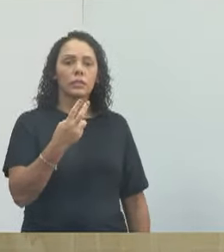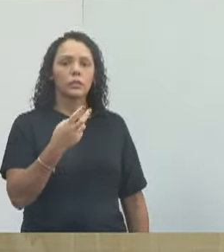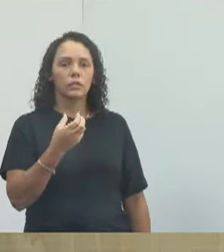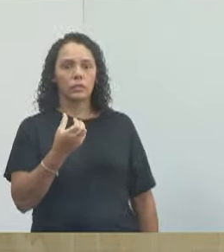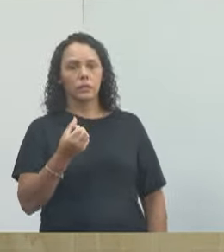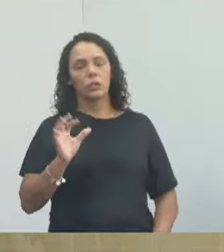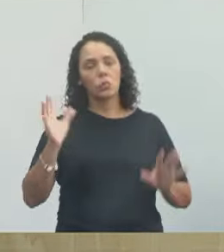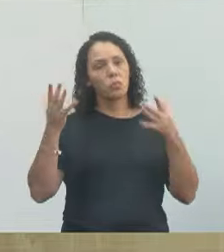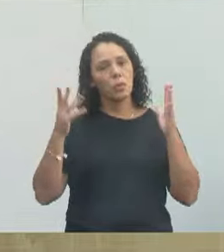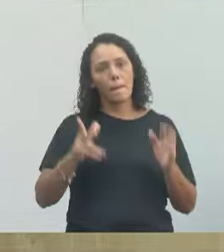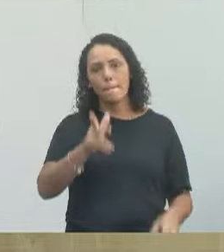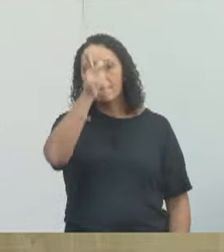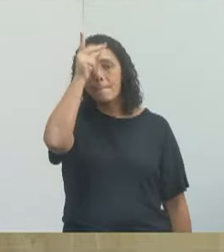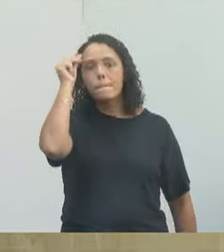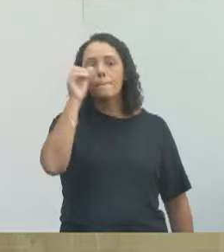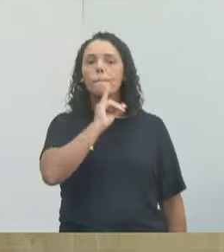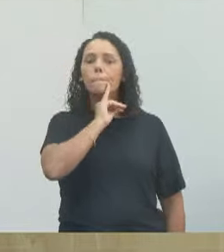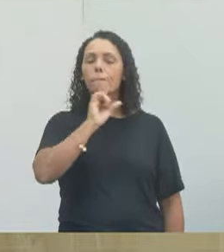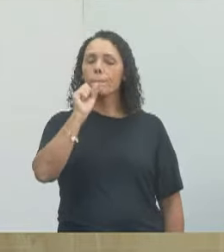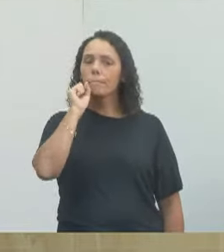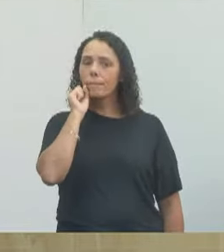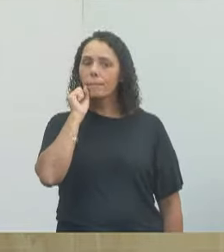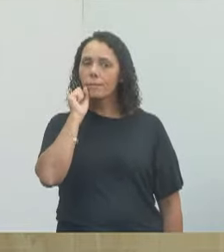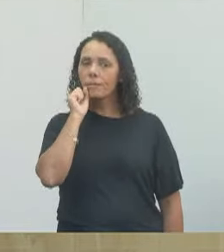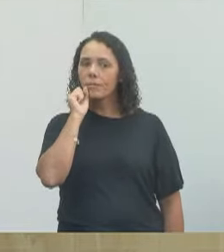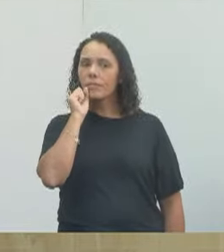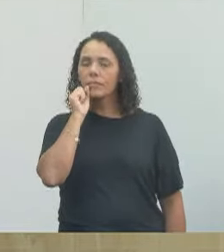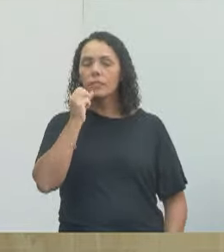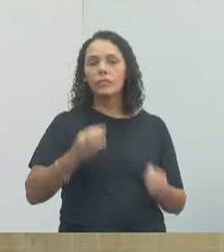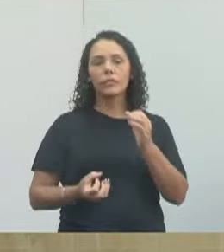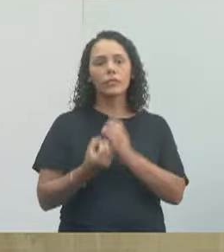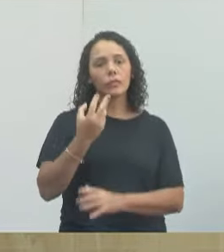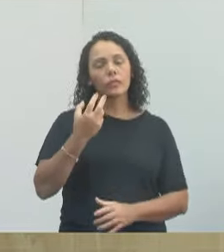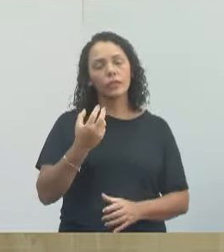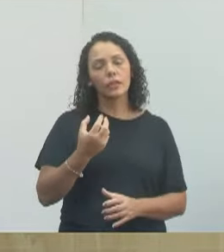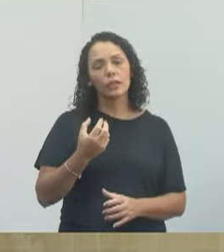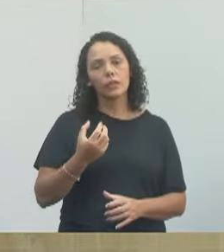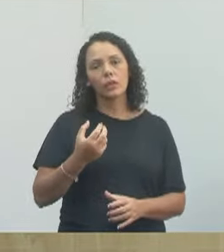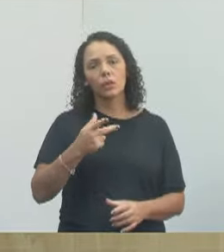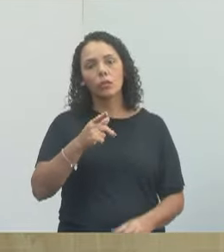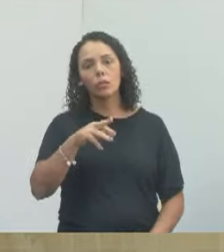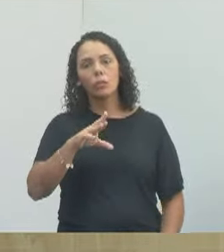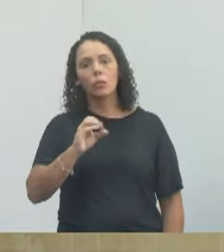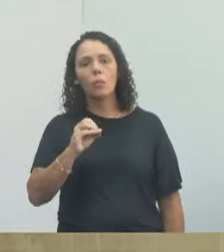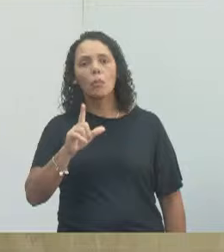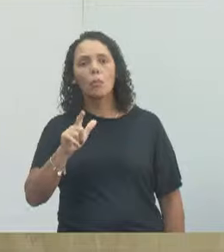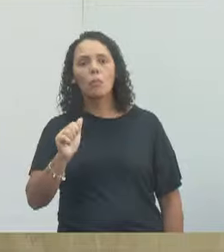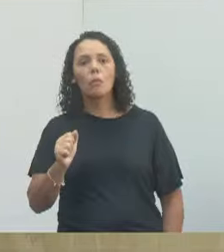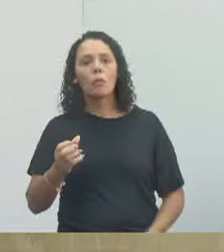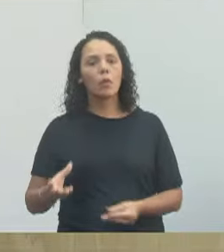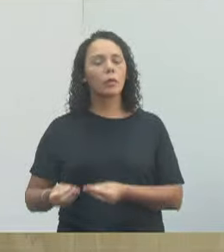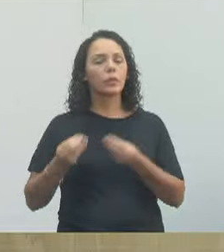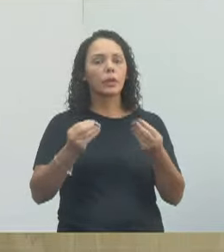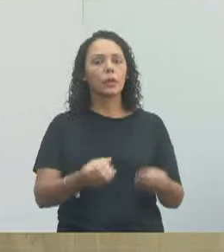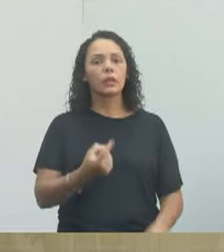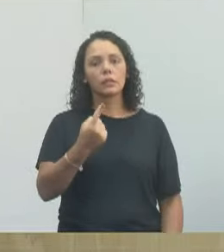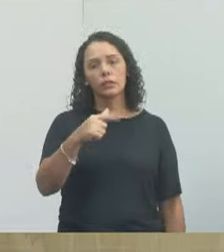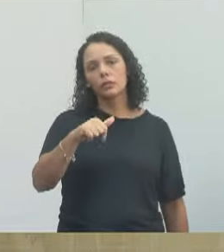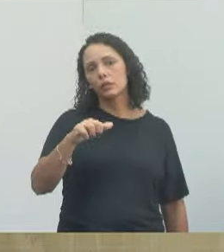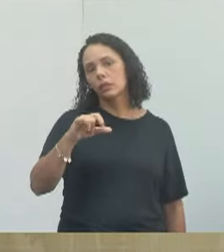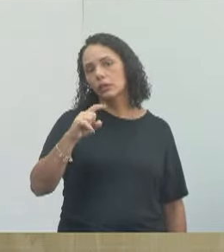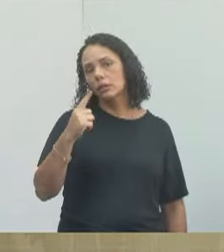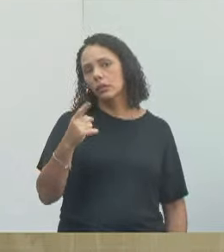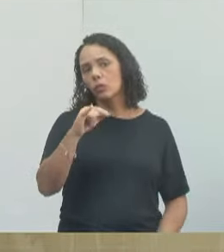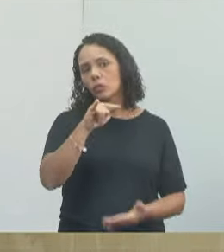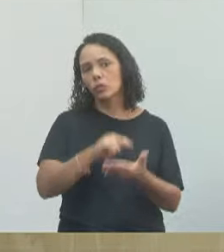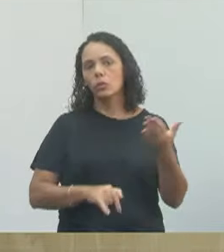ao prefeito Isaías José de Santana e a fundação Prolar pela entrega dos primeiros 171 títulos de regulariza